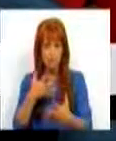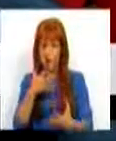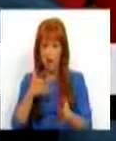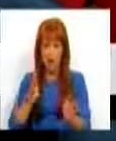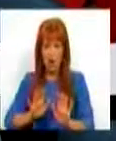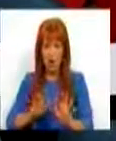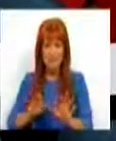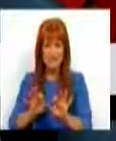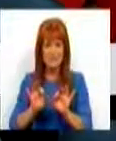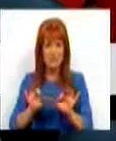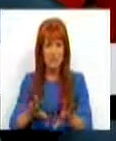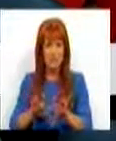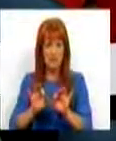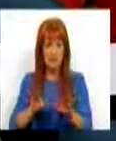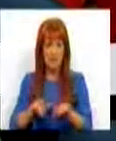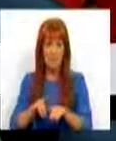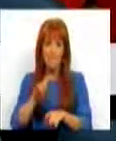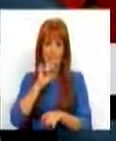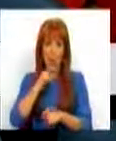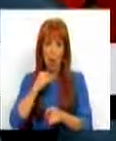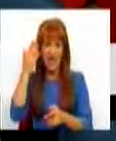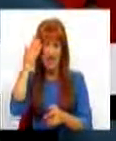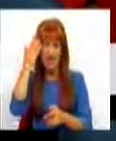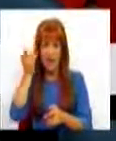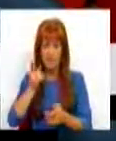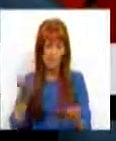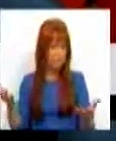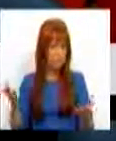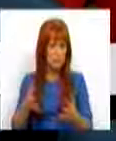e de que estes ativos